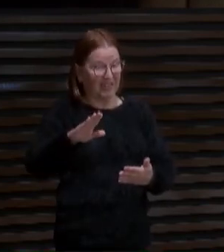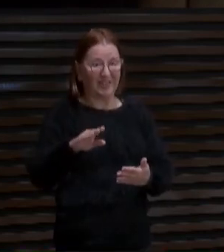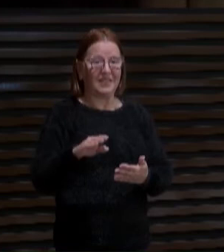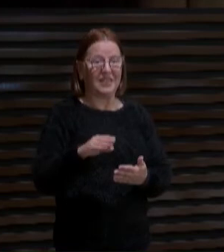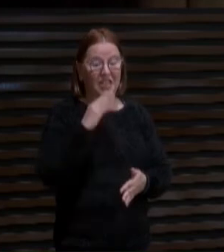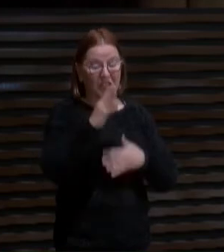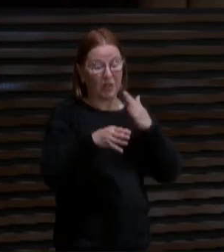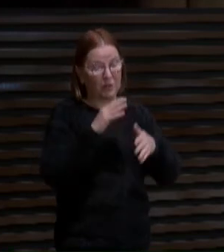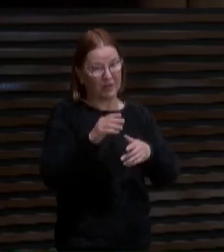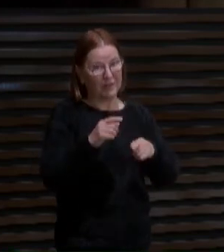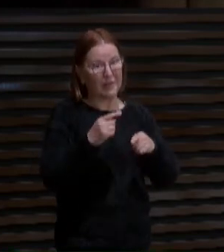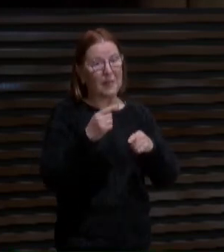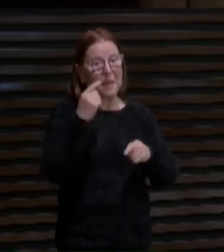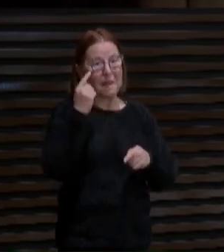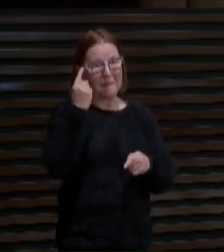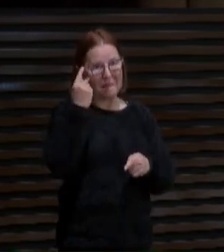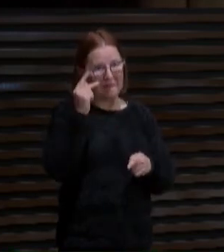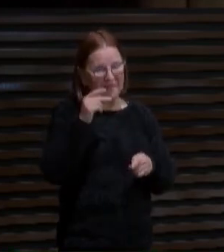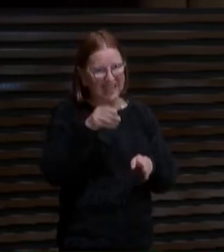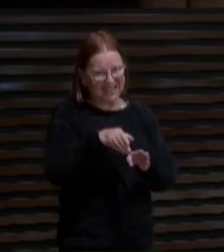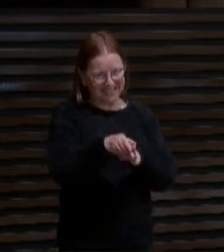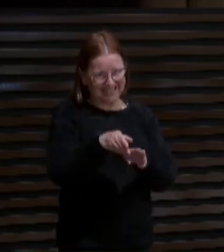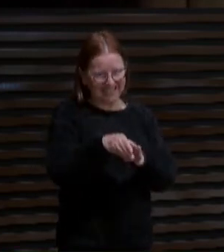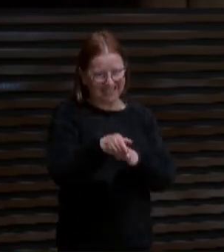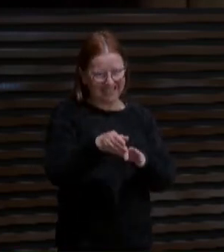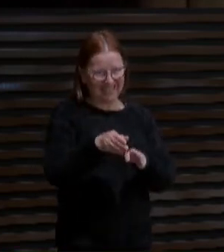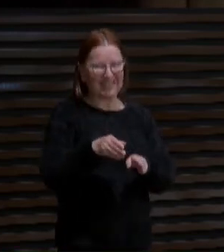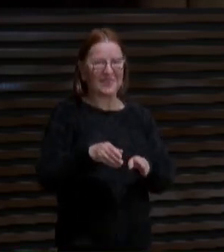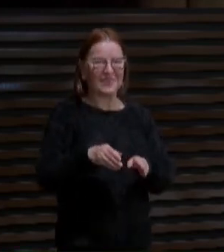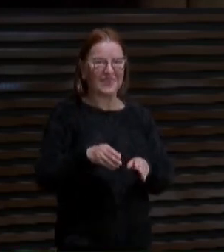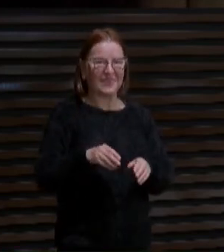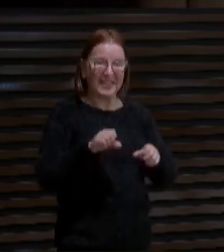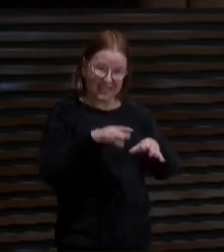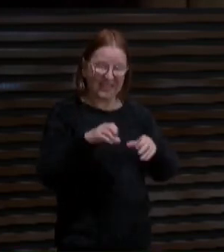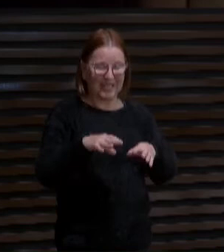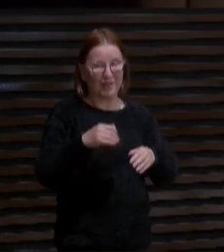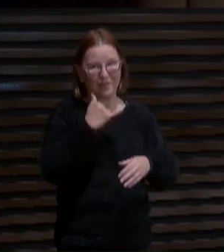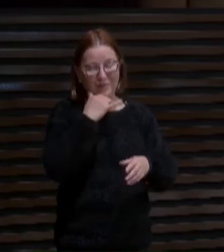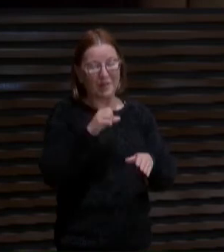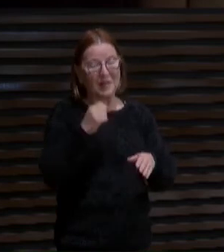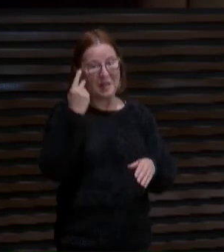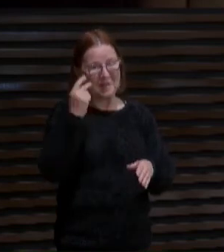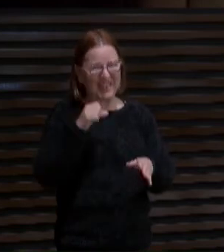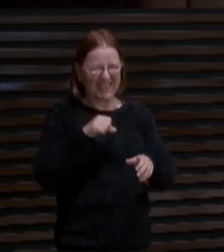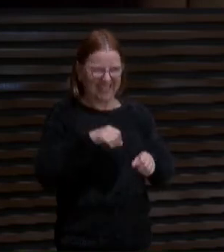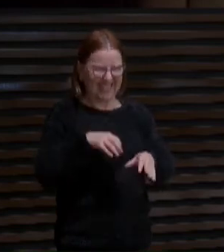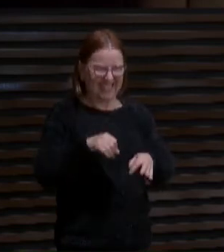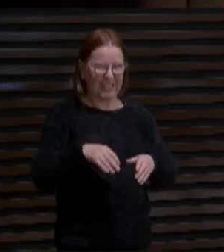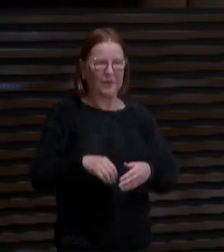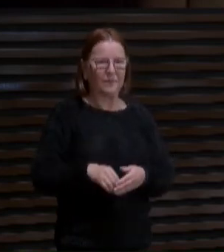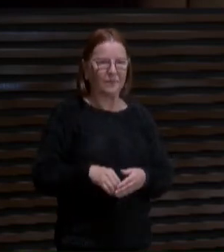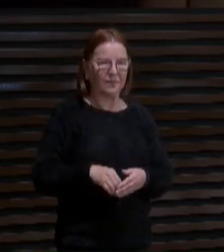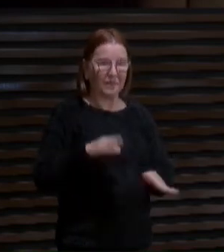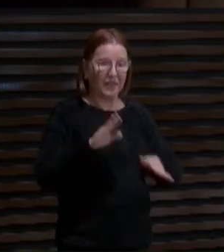às vezes Deus vai dizer assim ó vai lá falar mal daquela pessoa